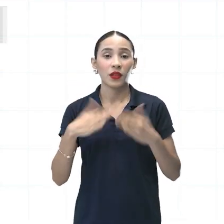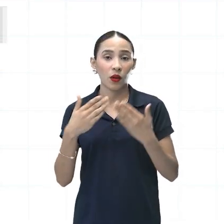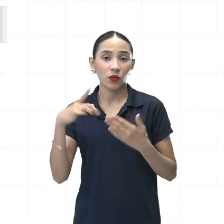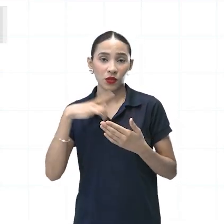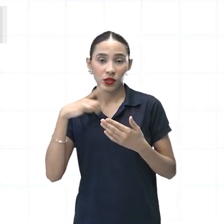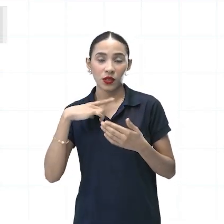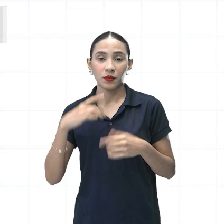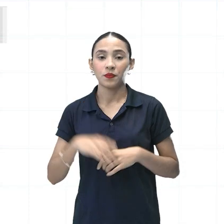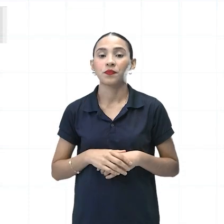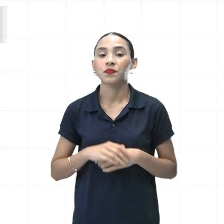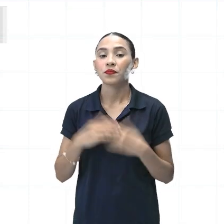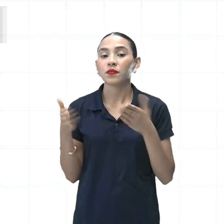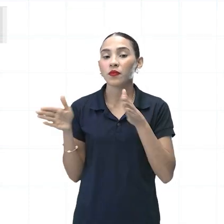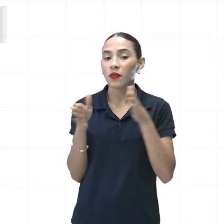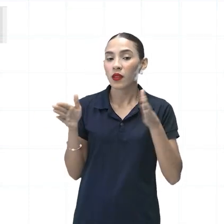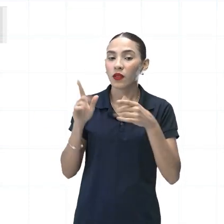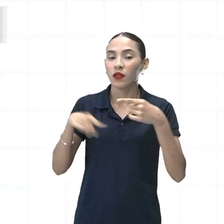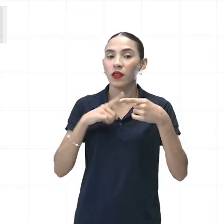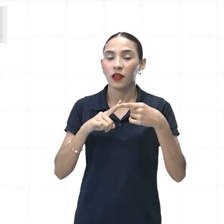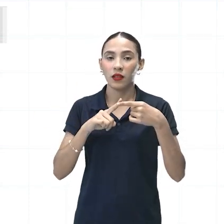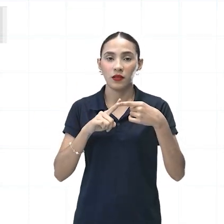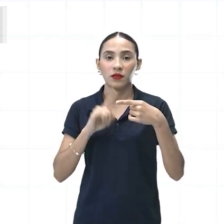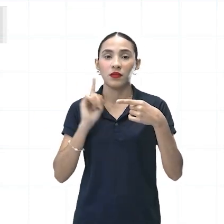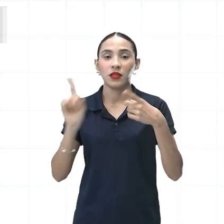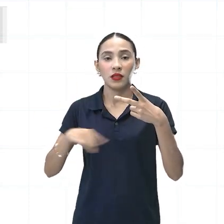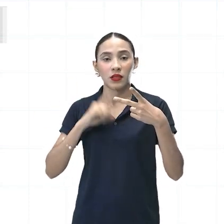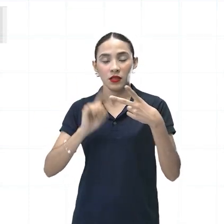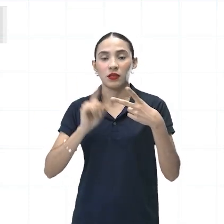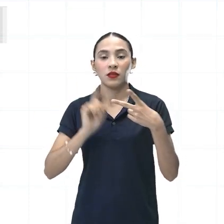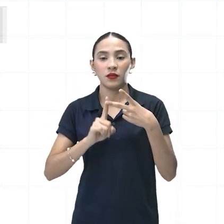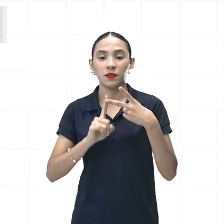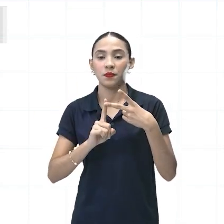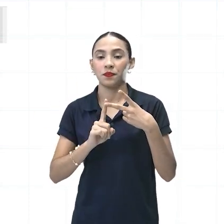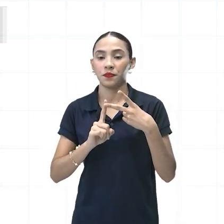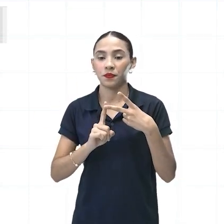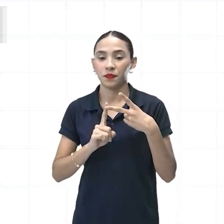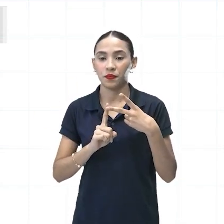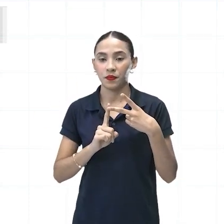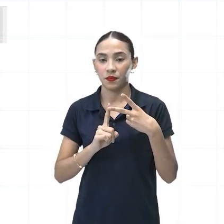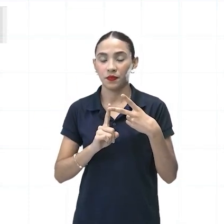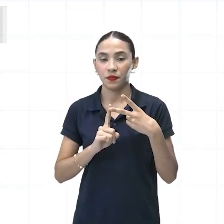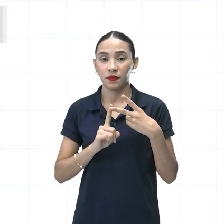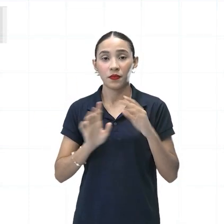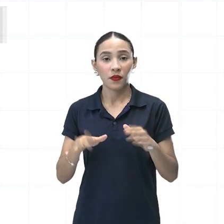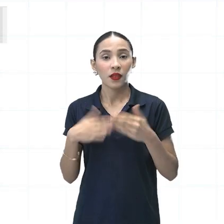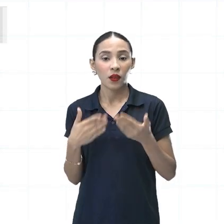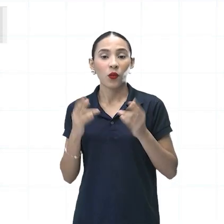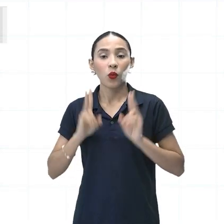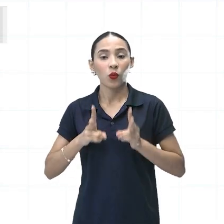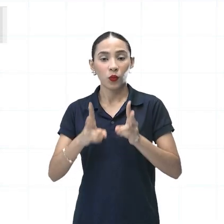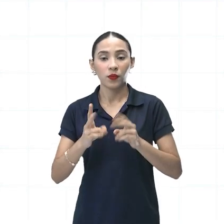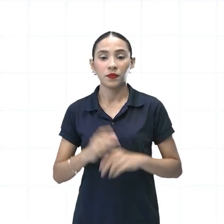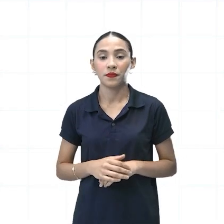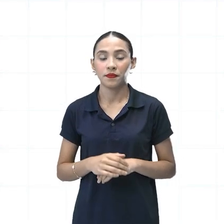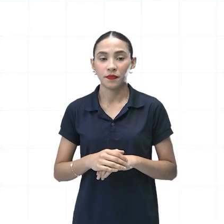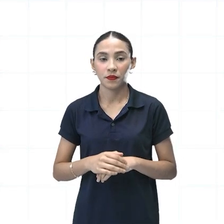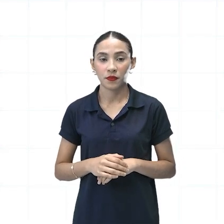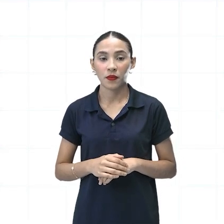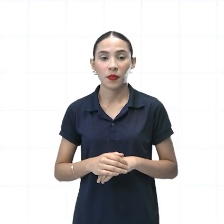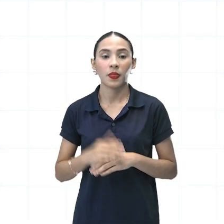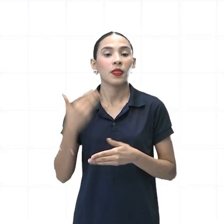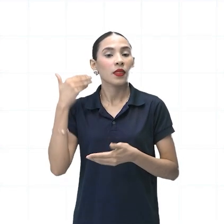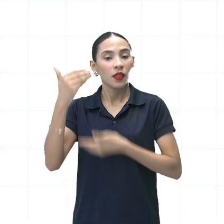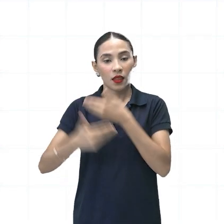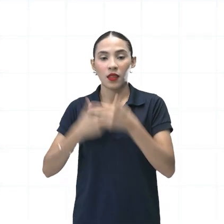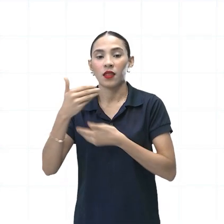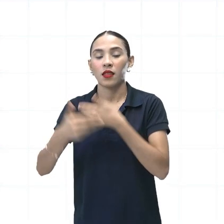tínhamos a fase analítica e depois a fase sintética. E aí, continuando, passando